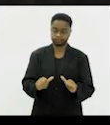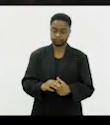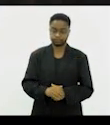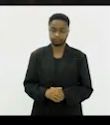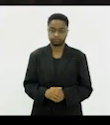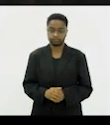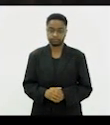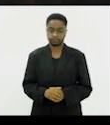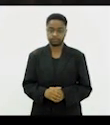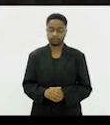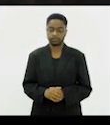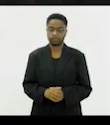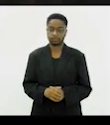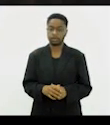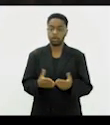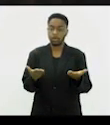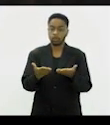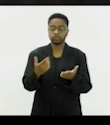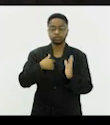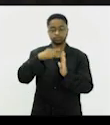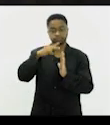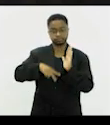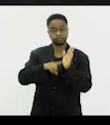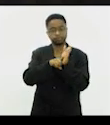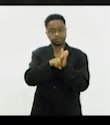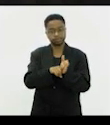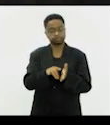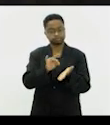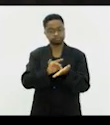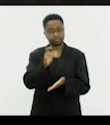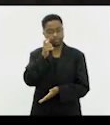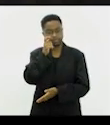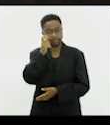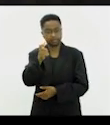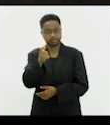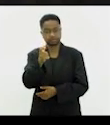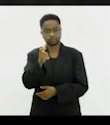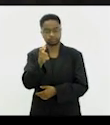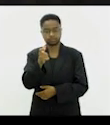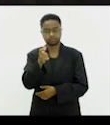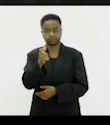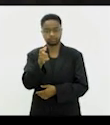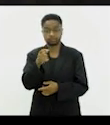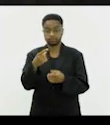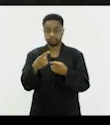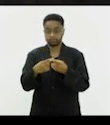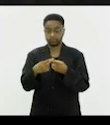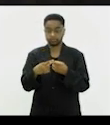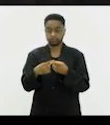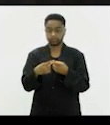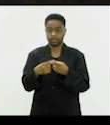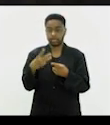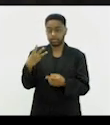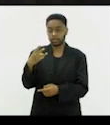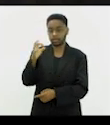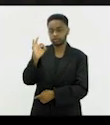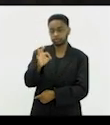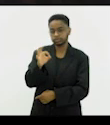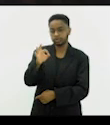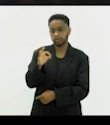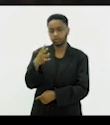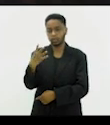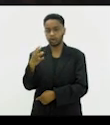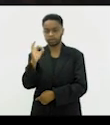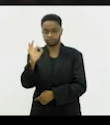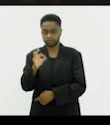As pesquisas, eu hoje vi uma pesquisa realmente muito interessante, que enquanto 3% ou 4% apenas dos